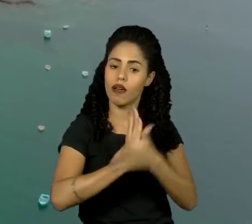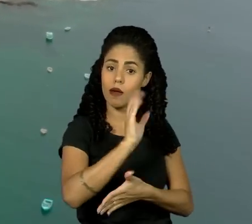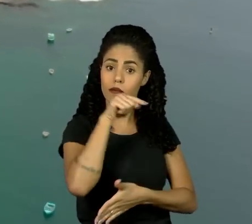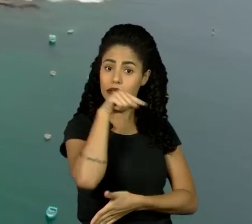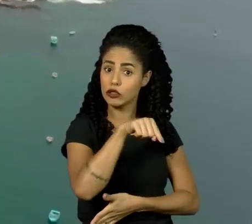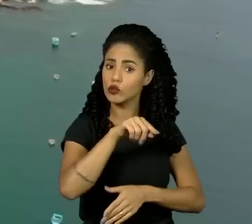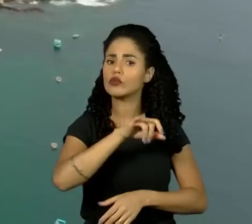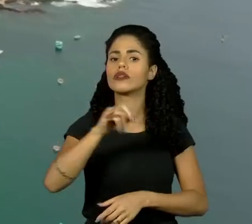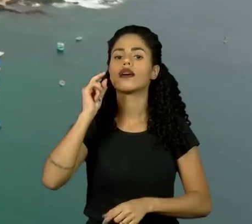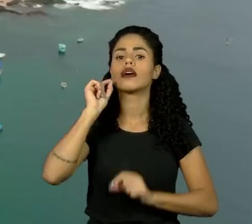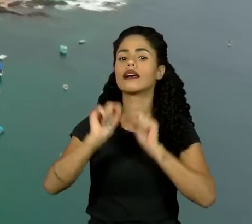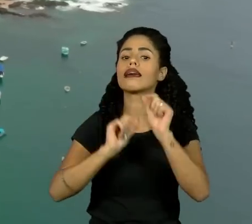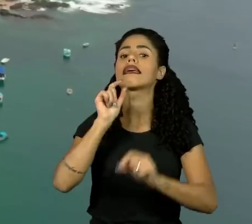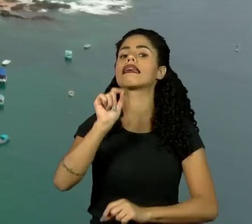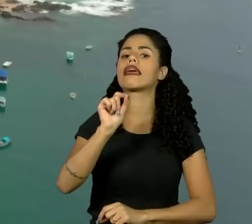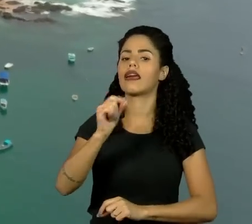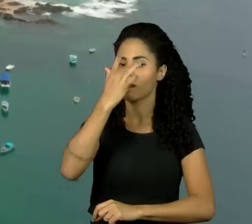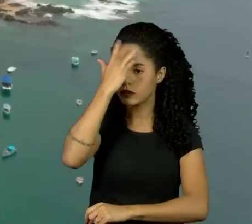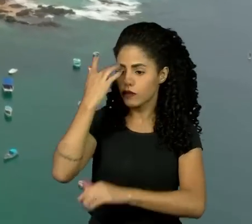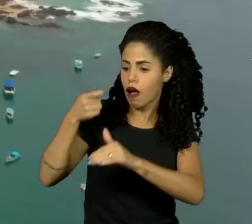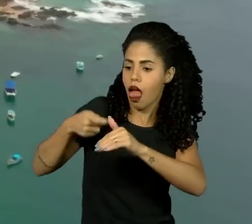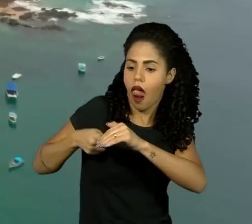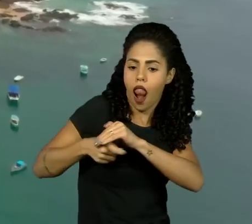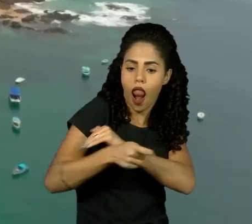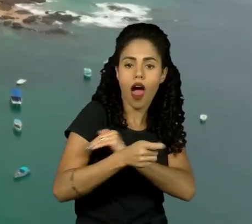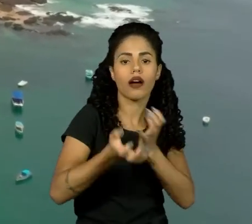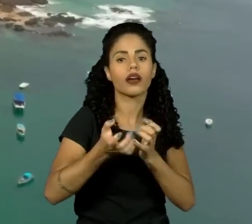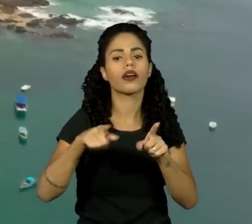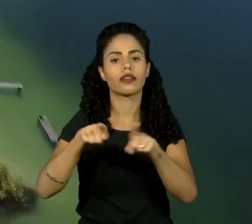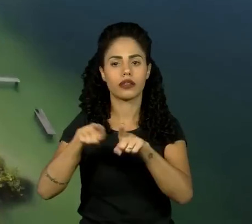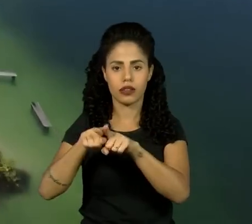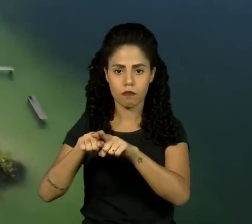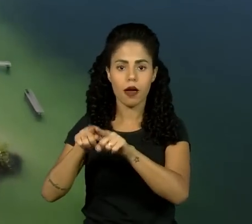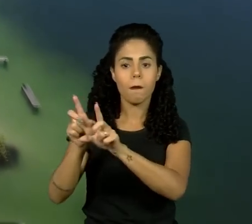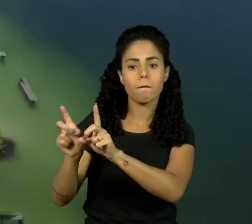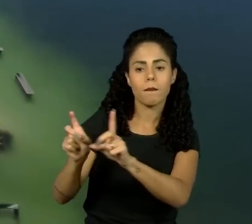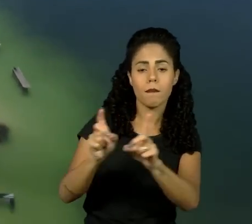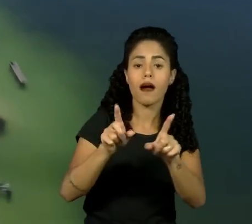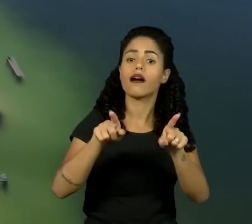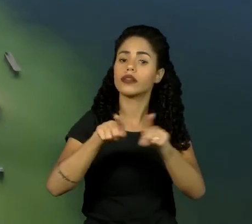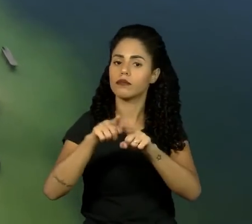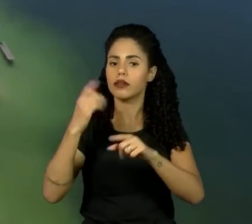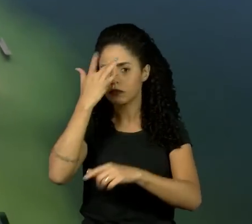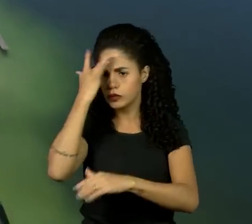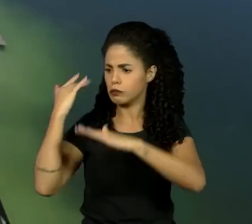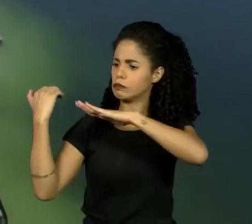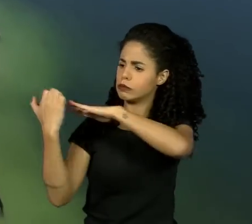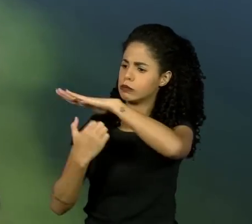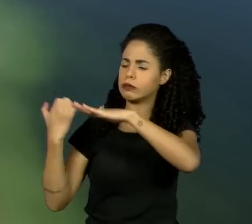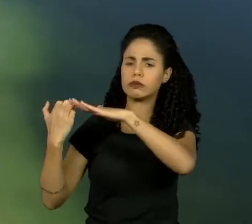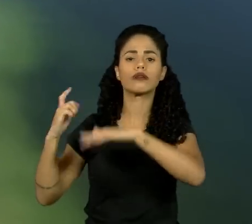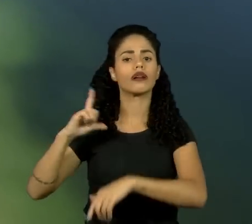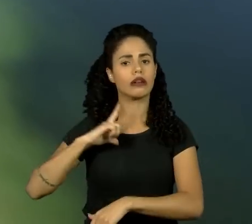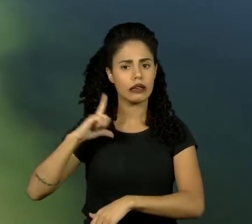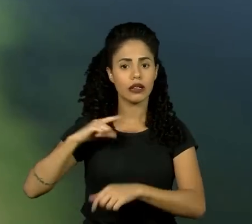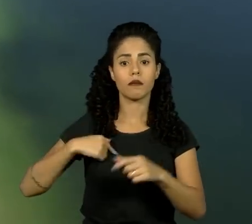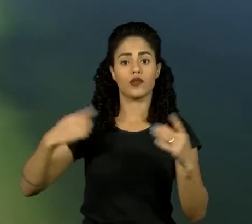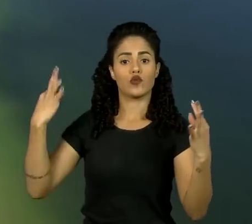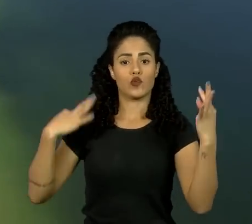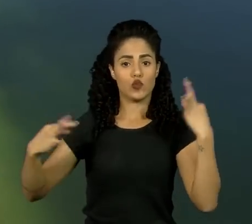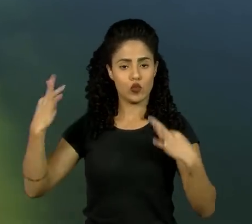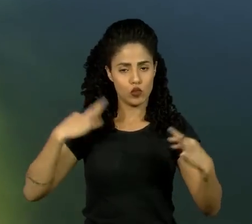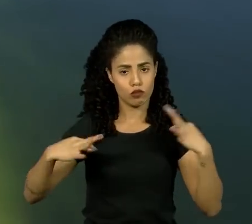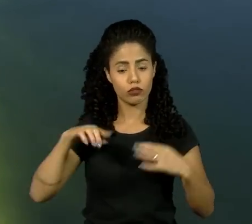das Praias são, sobretudo, investidores do mercado imobiliário e proprietários de grandes empreendimentos de turismo.